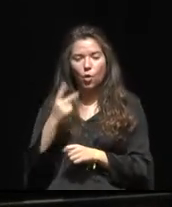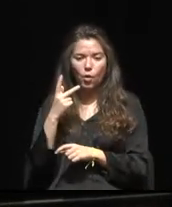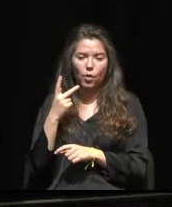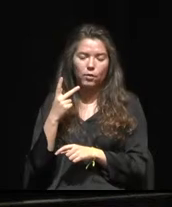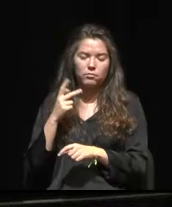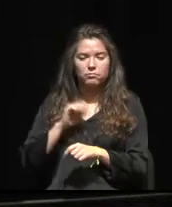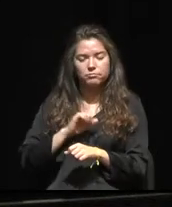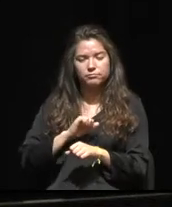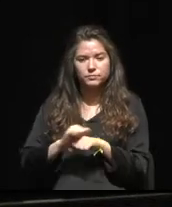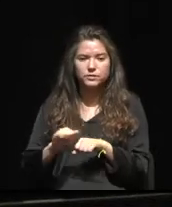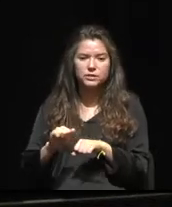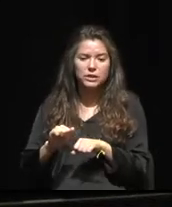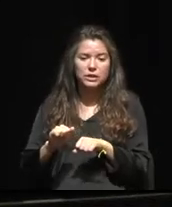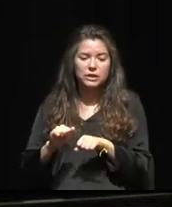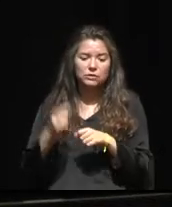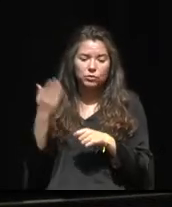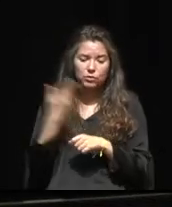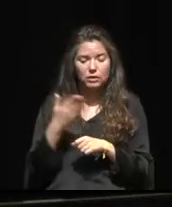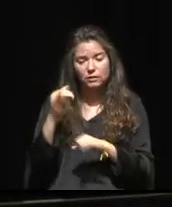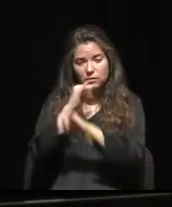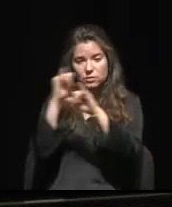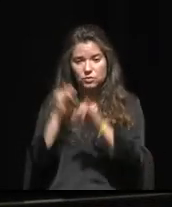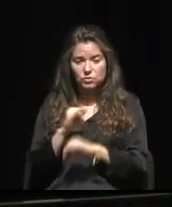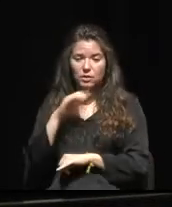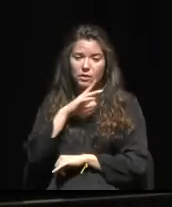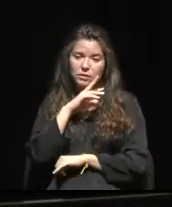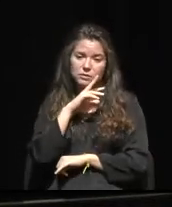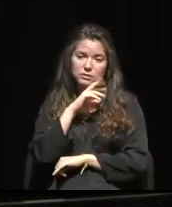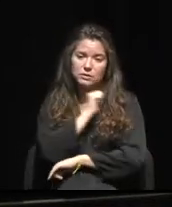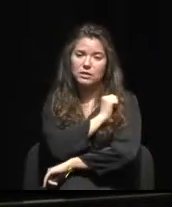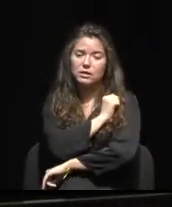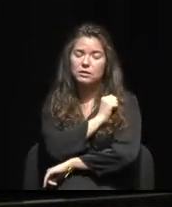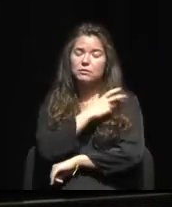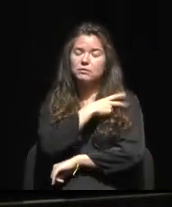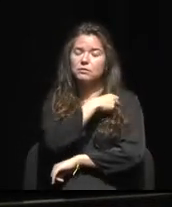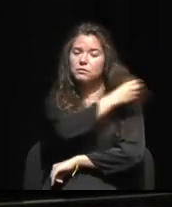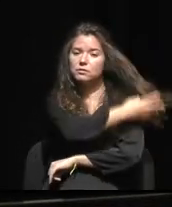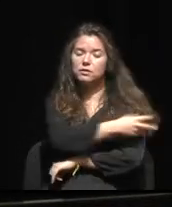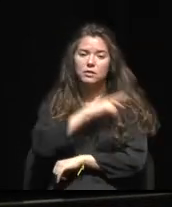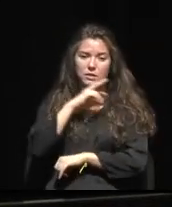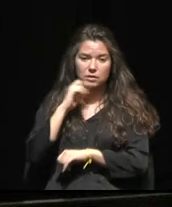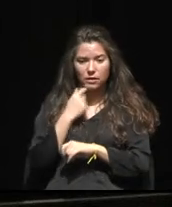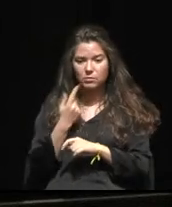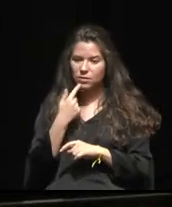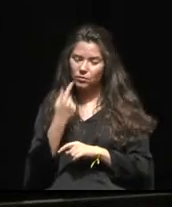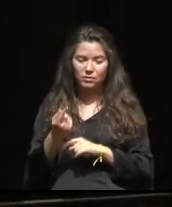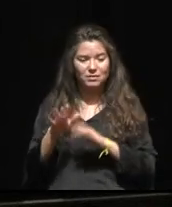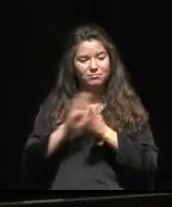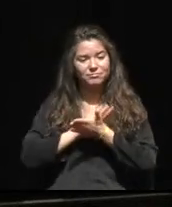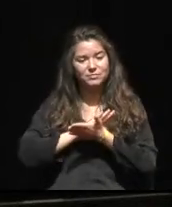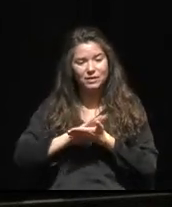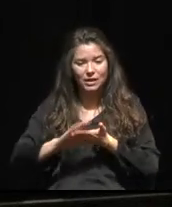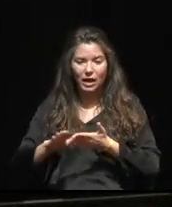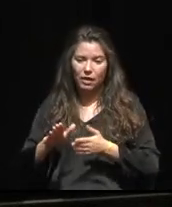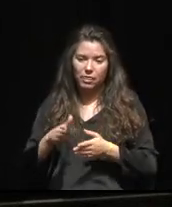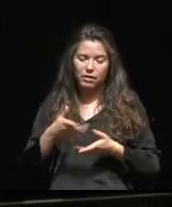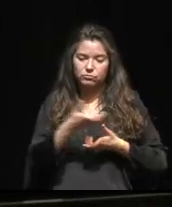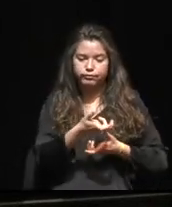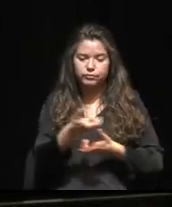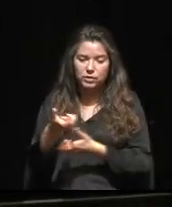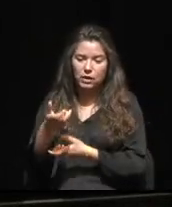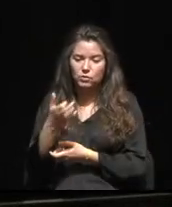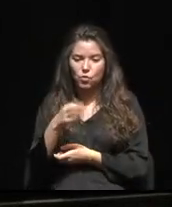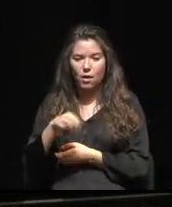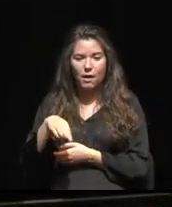internacional por parte de Israel não inclua também neste documento uma única linha de Condenação explícita aos horrendos ataques do amas pretado